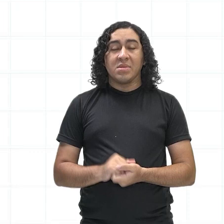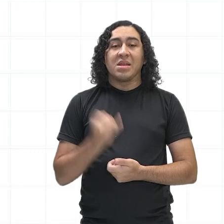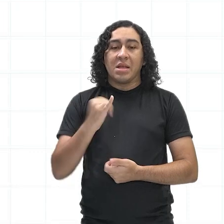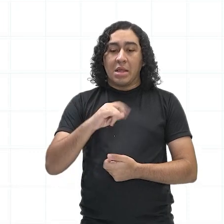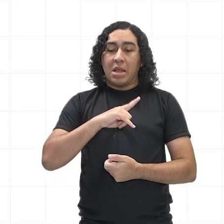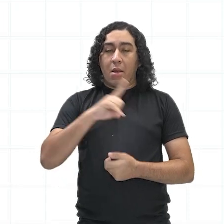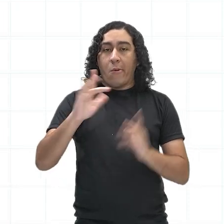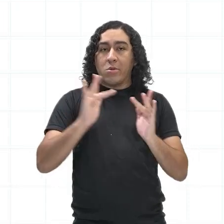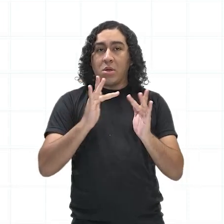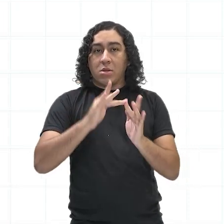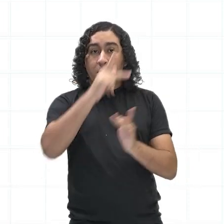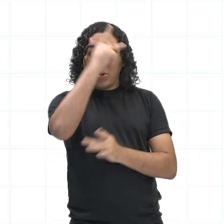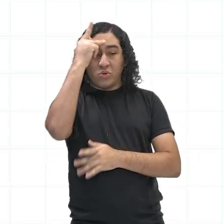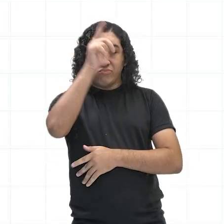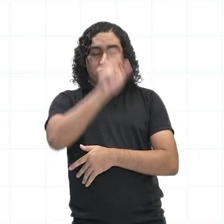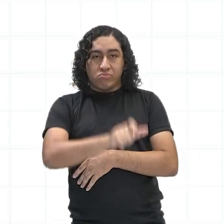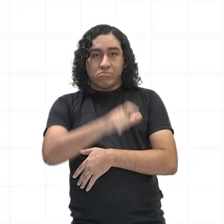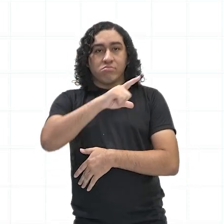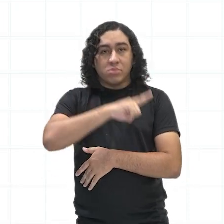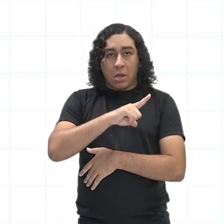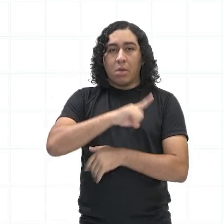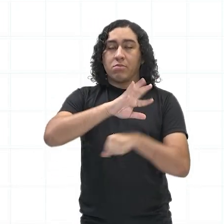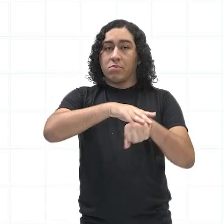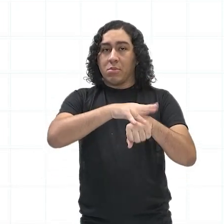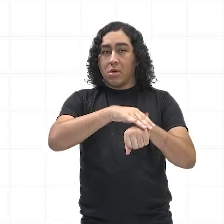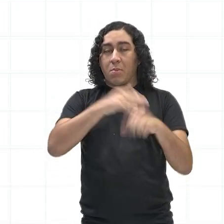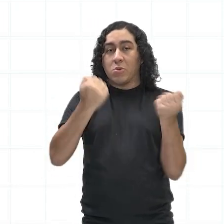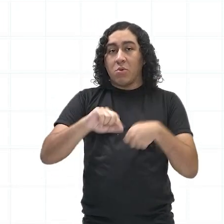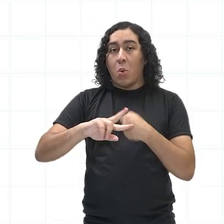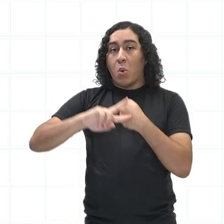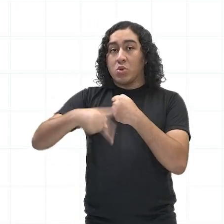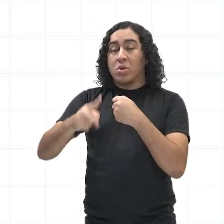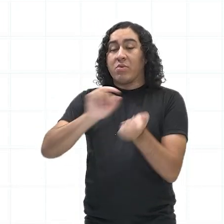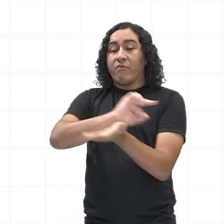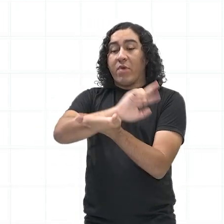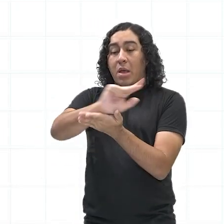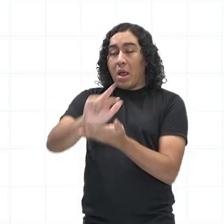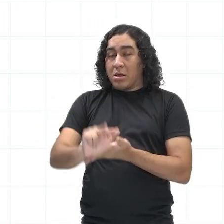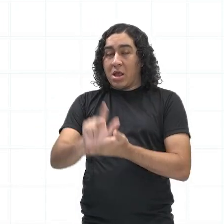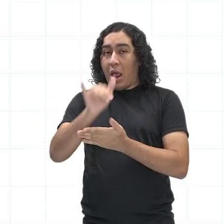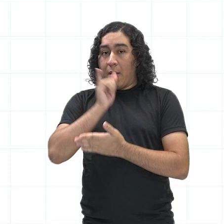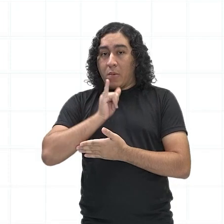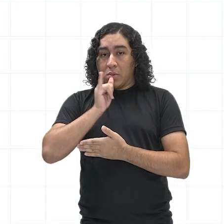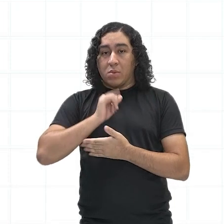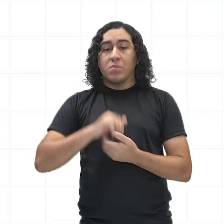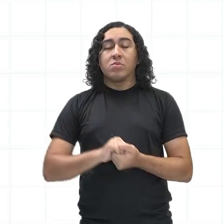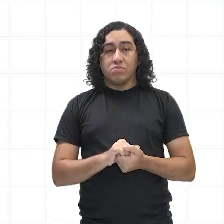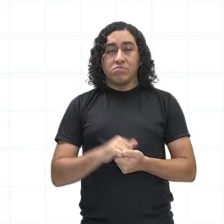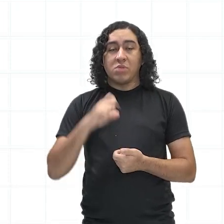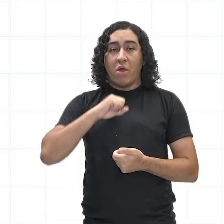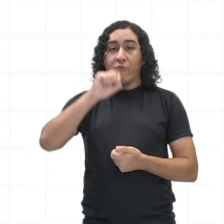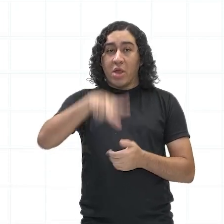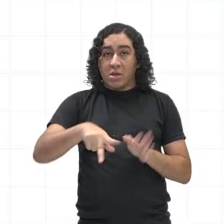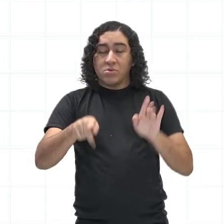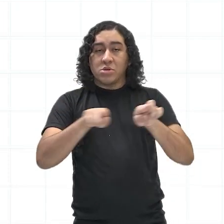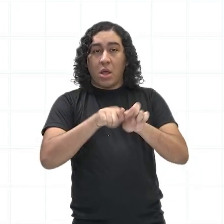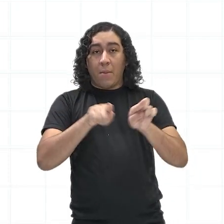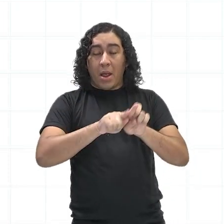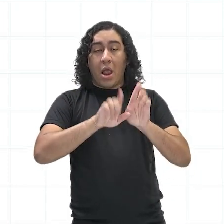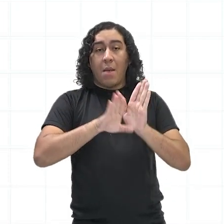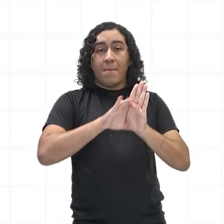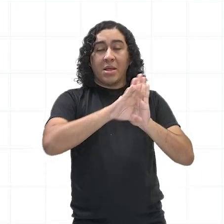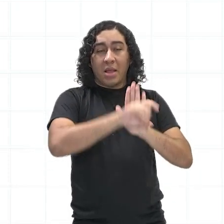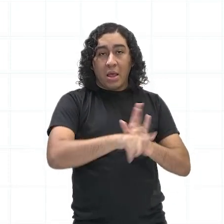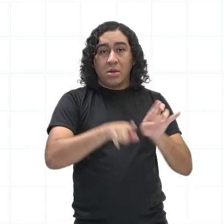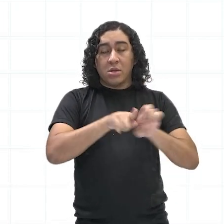pessoa infectada. E elas podem ser causadas por diferentes agentes, tais como vírus, bactérias